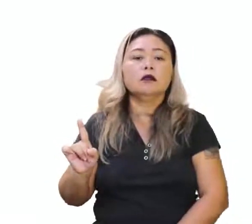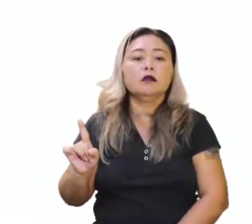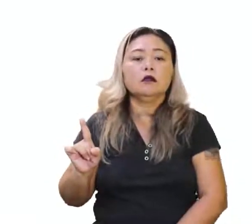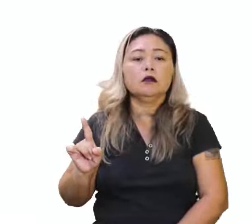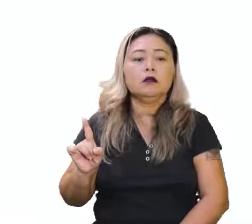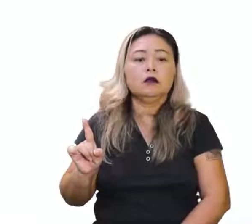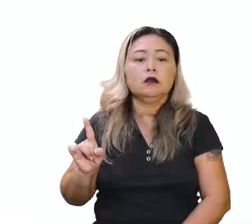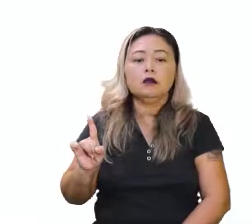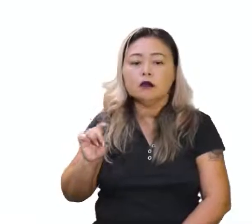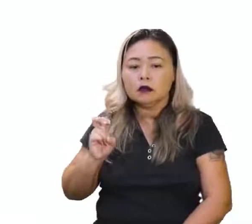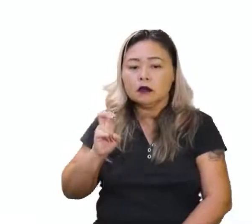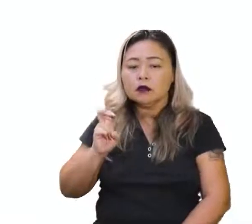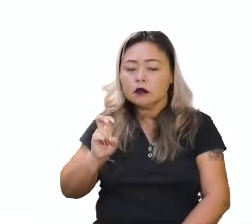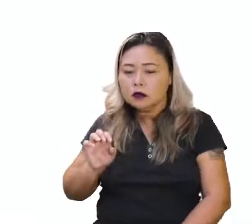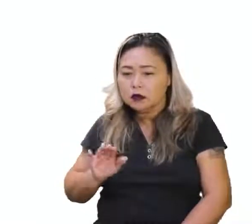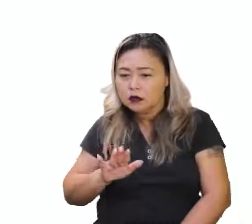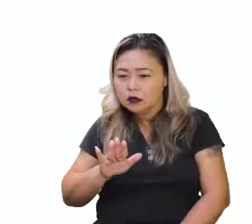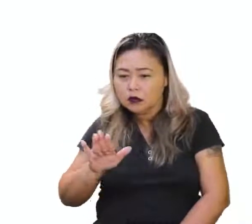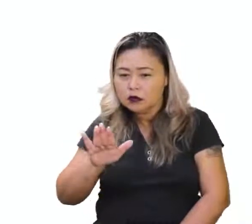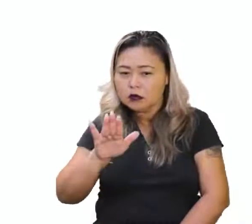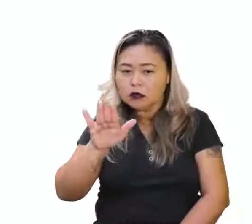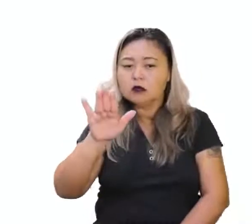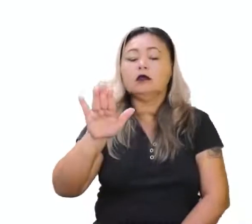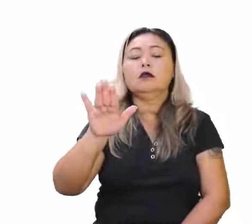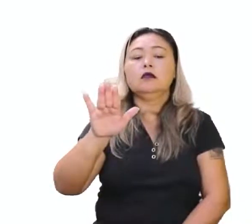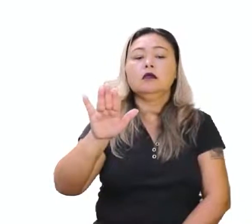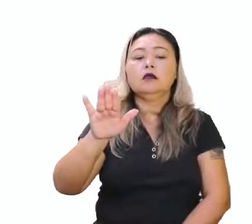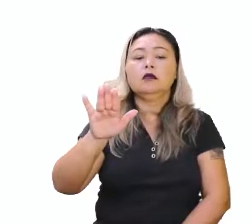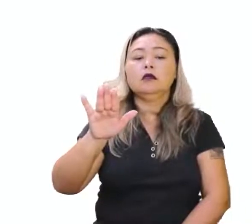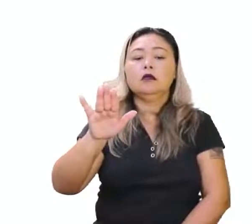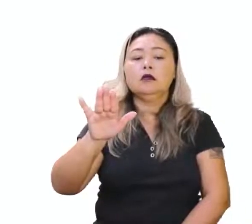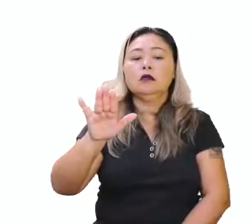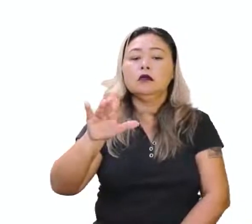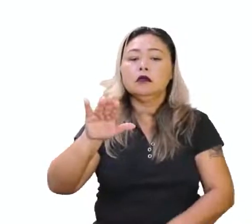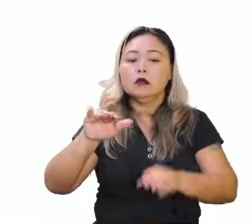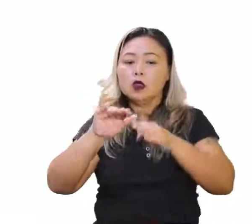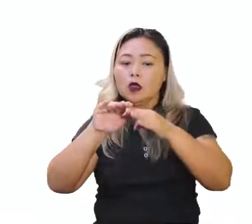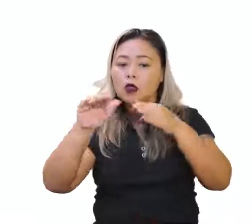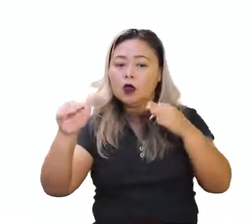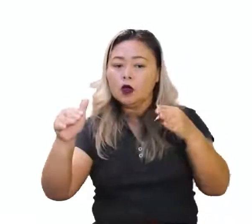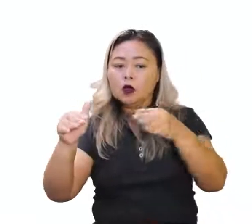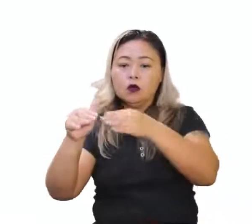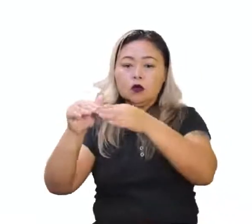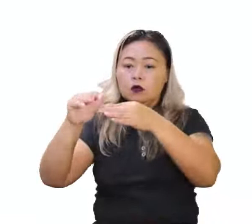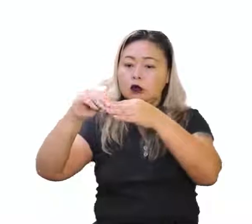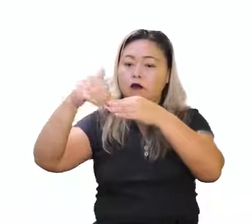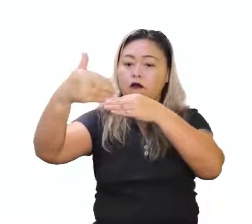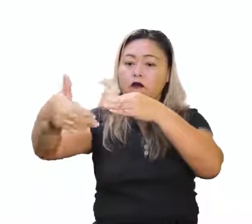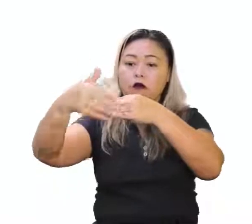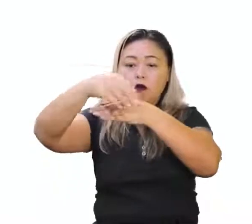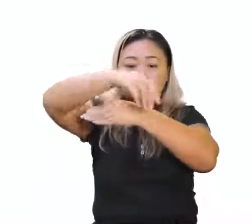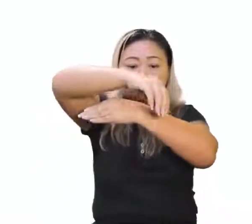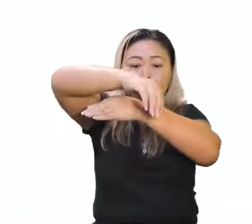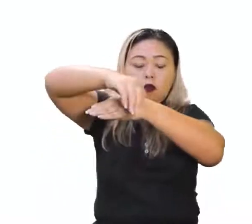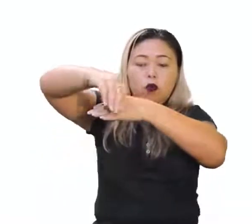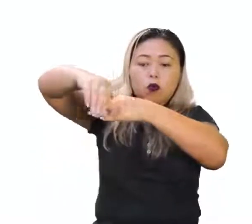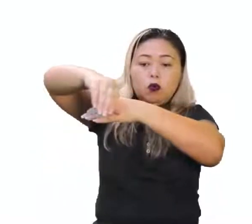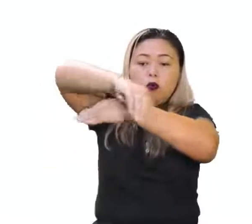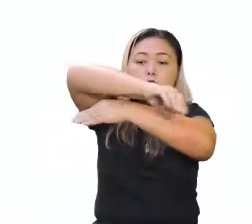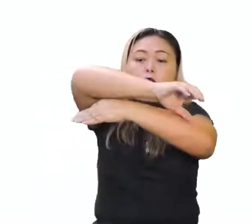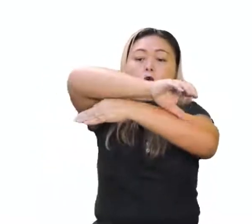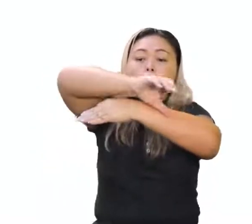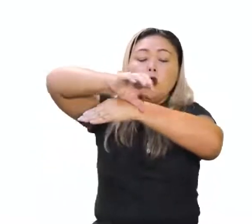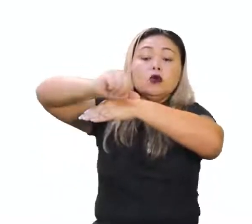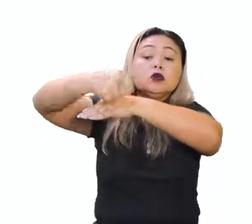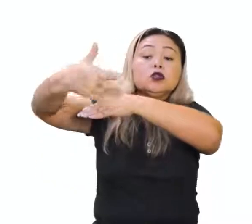ó, a escada, como é uma rampa, tem o coxo externo aqui, ó. Isso